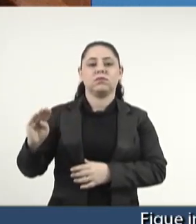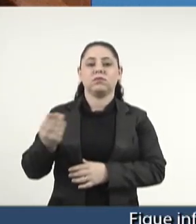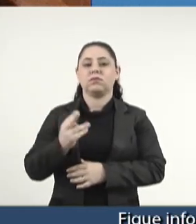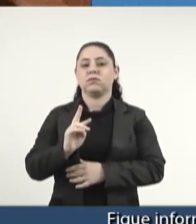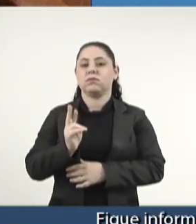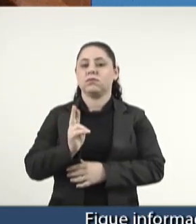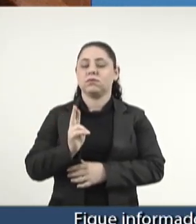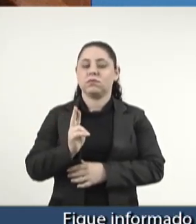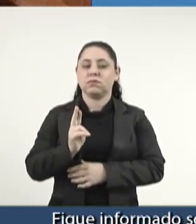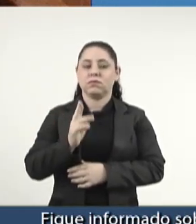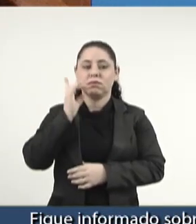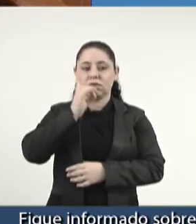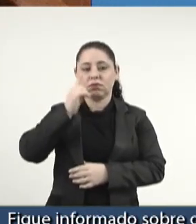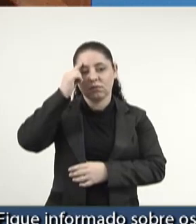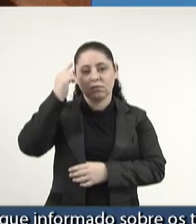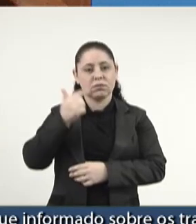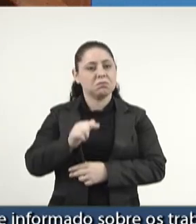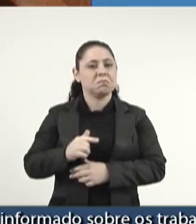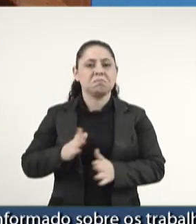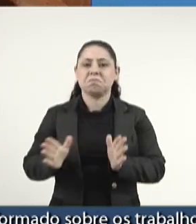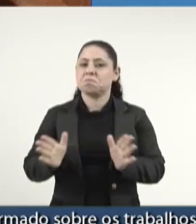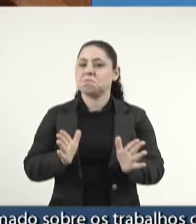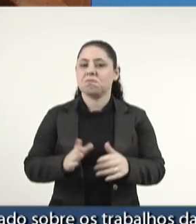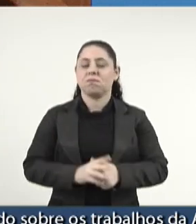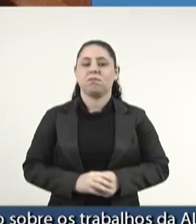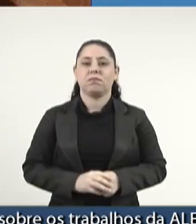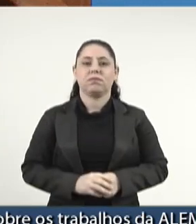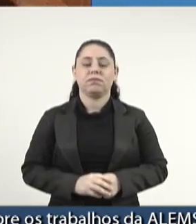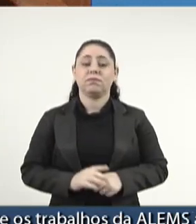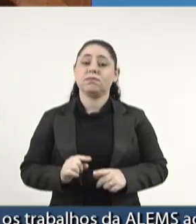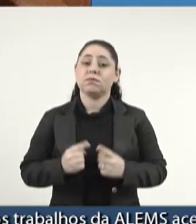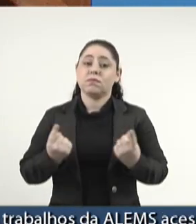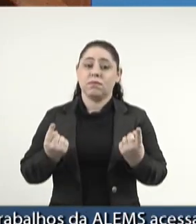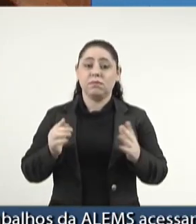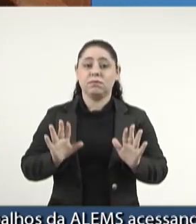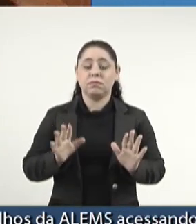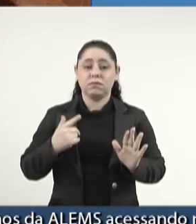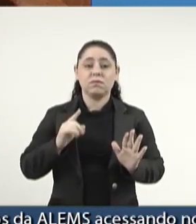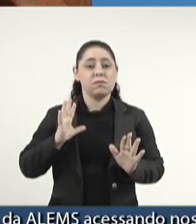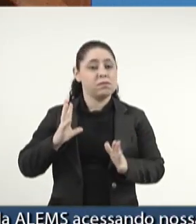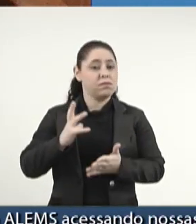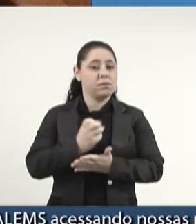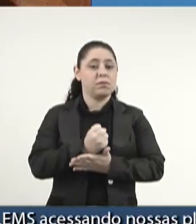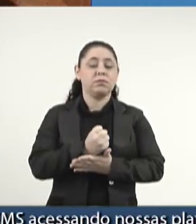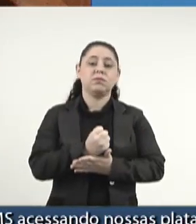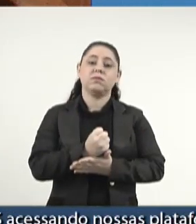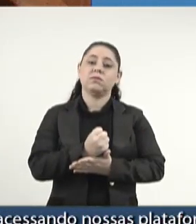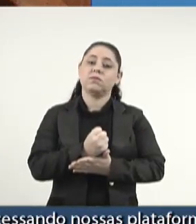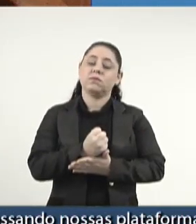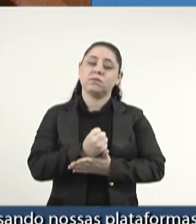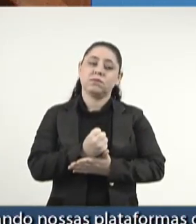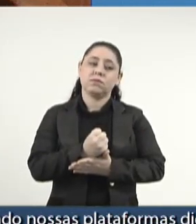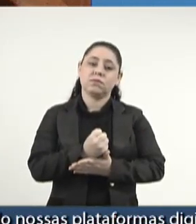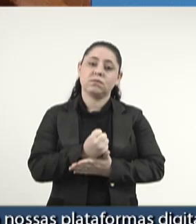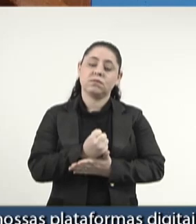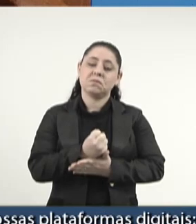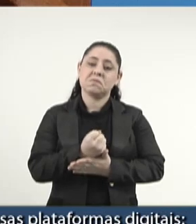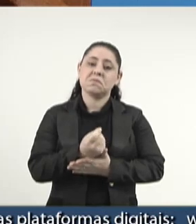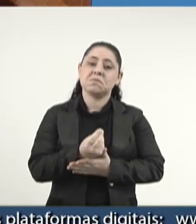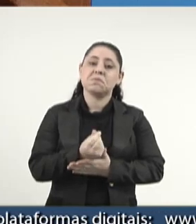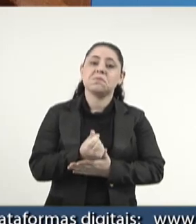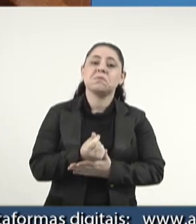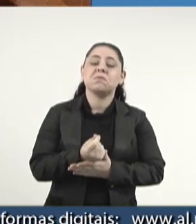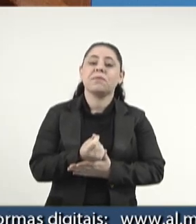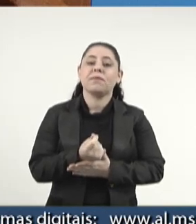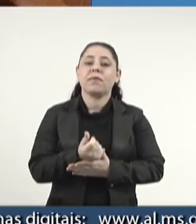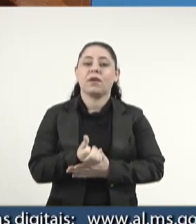deputado Zé Teixeira. E nós não temos acesso, mas para socorrer e fornecer míseros